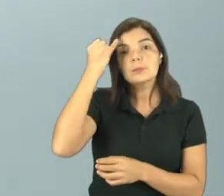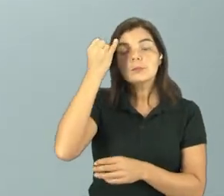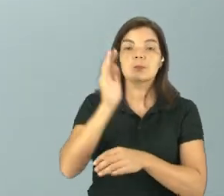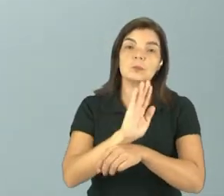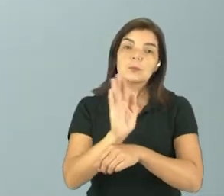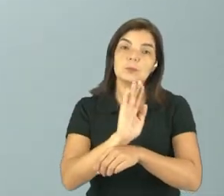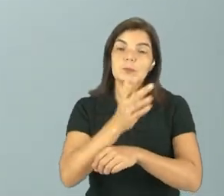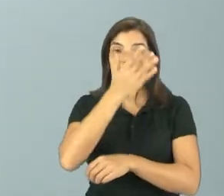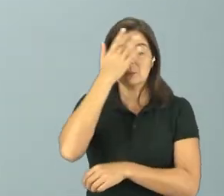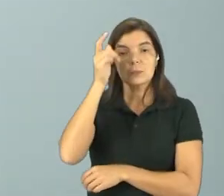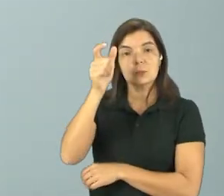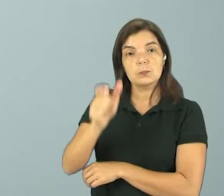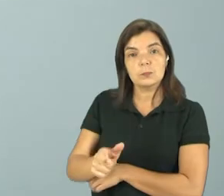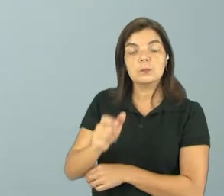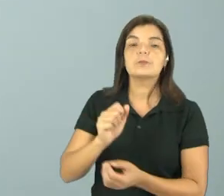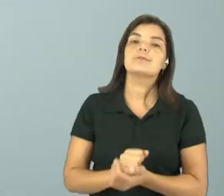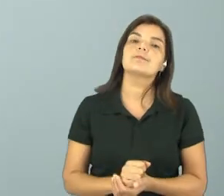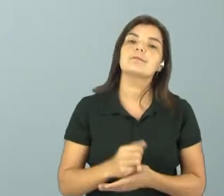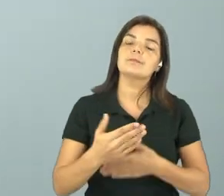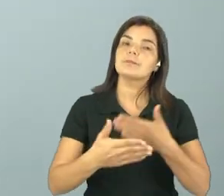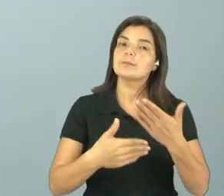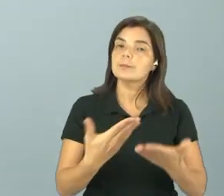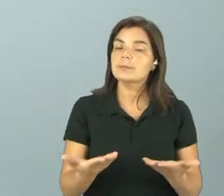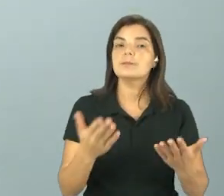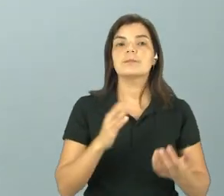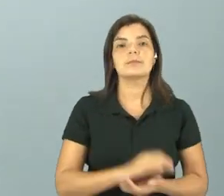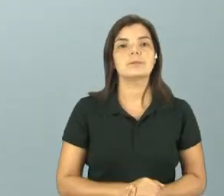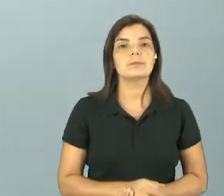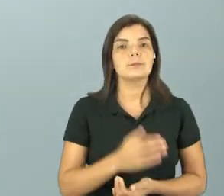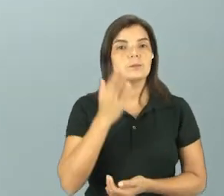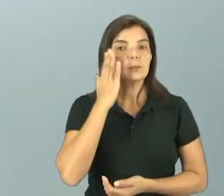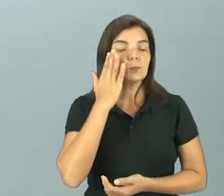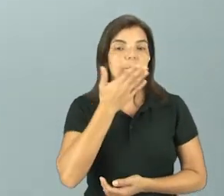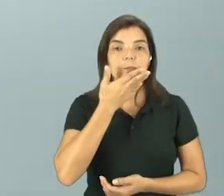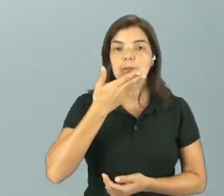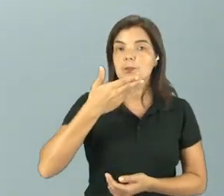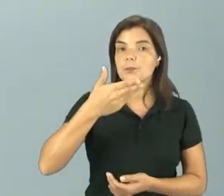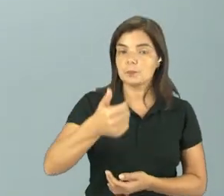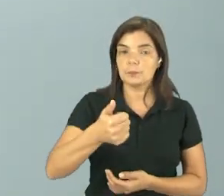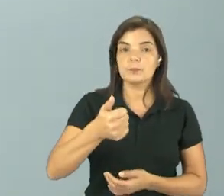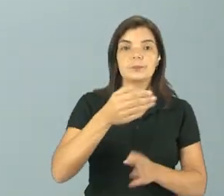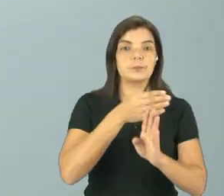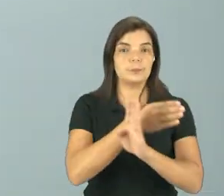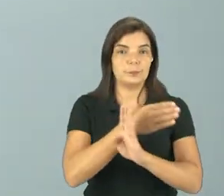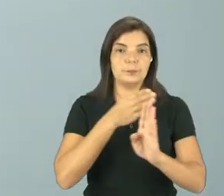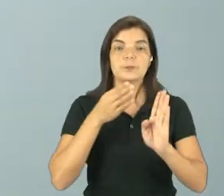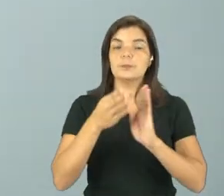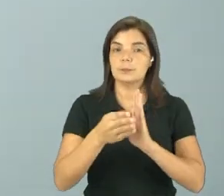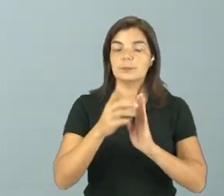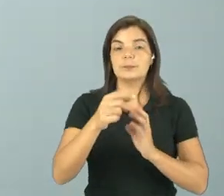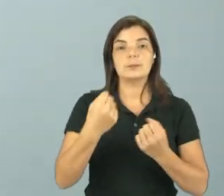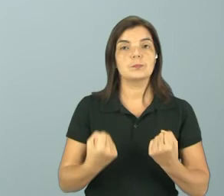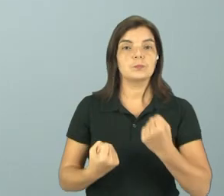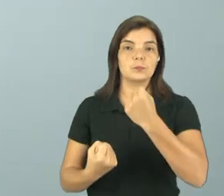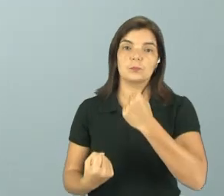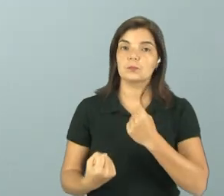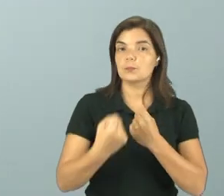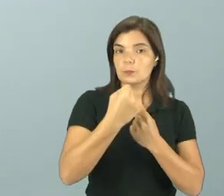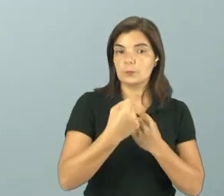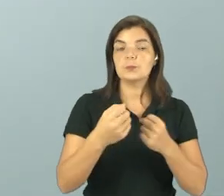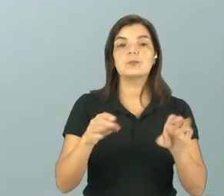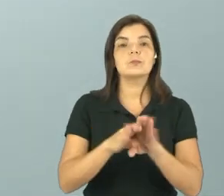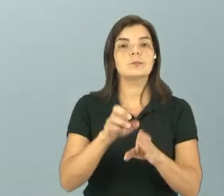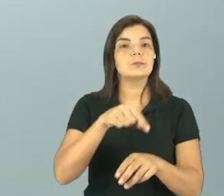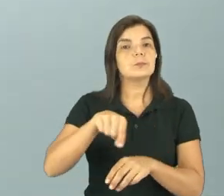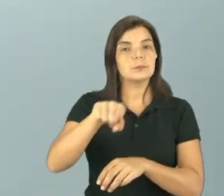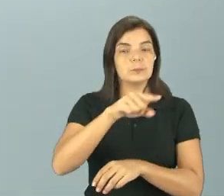dos personagens, e assim vocês entendam melhor um pouco essa modalidade, que é o boxe, né? Eu espero